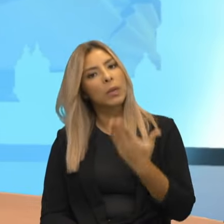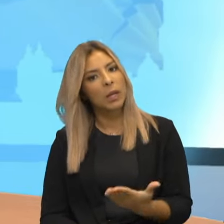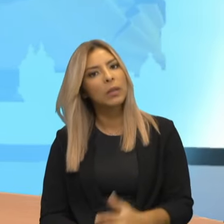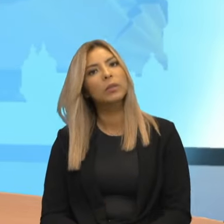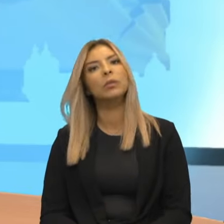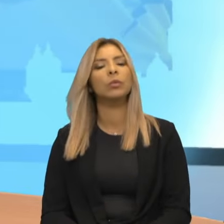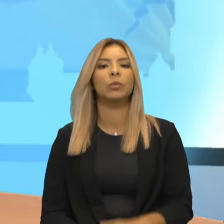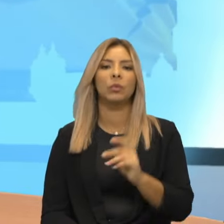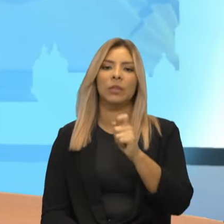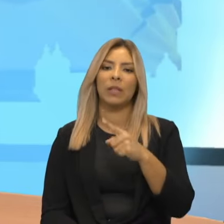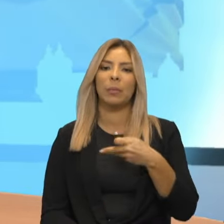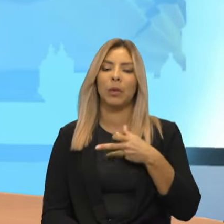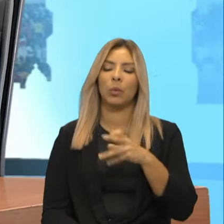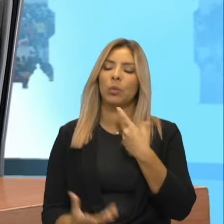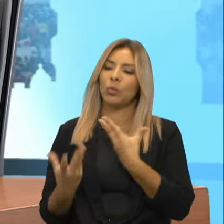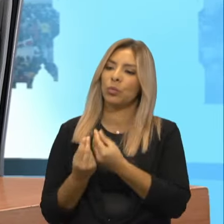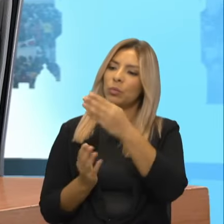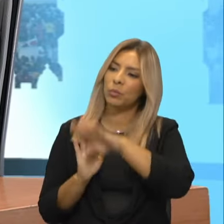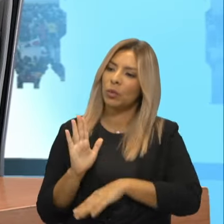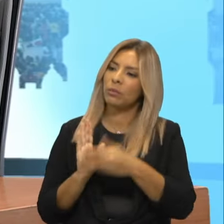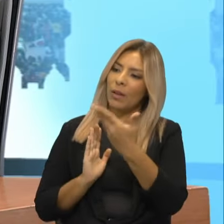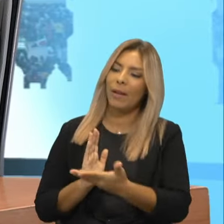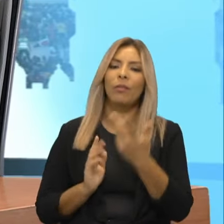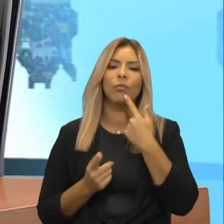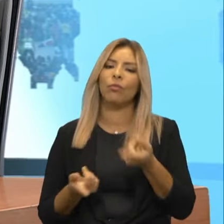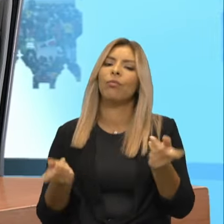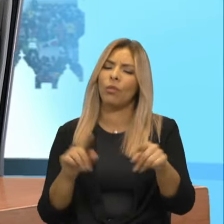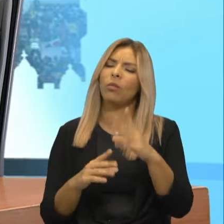Brazão, por esta presença aqui. Voltaremos a conversar.